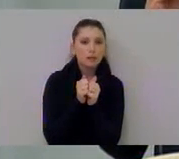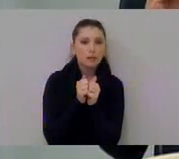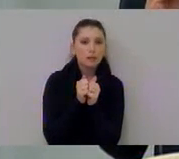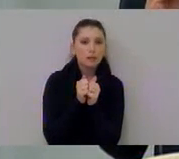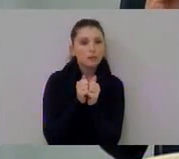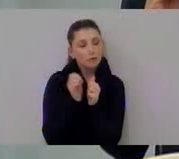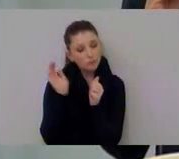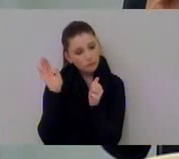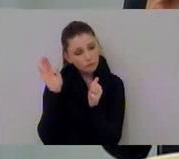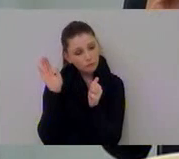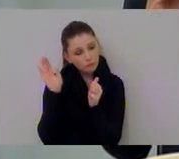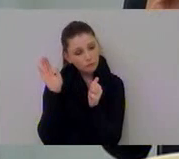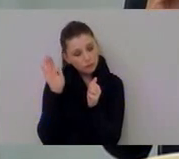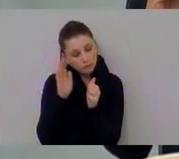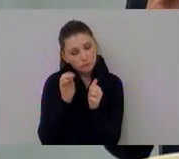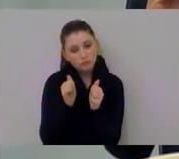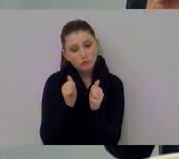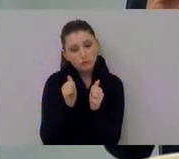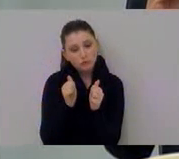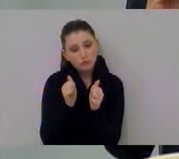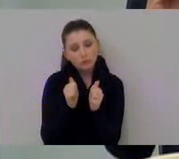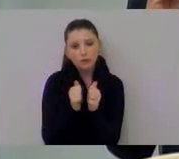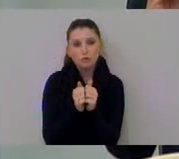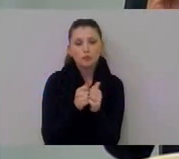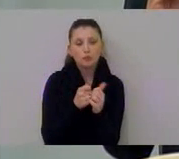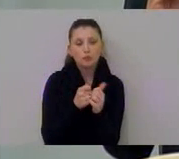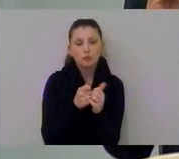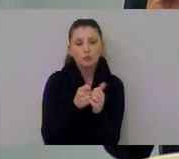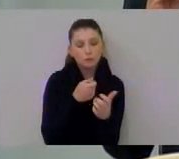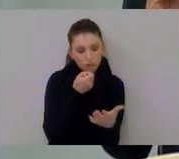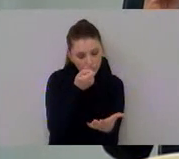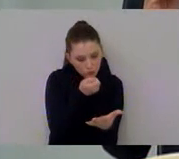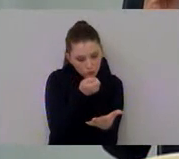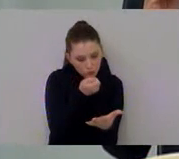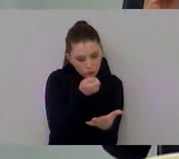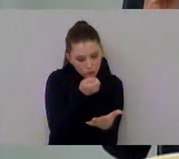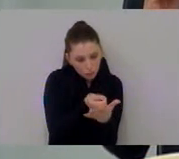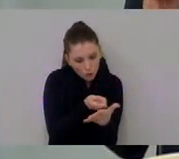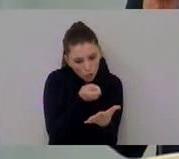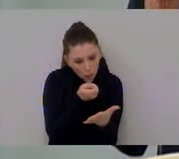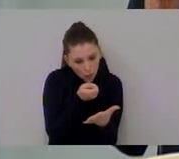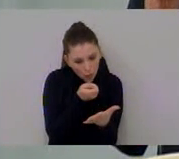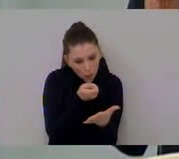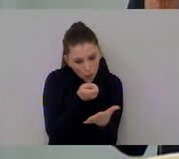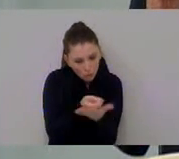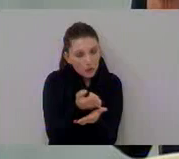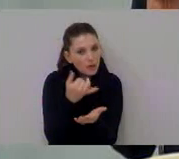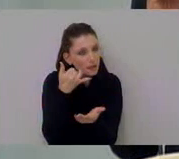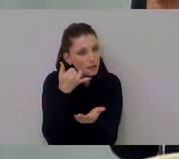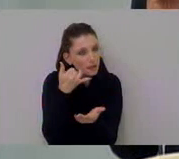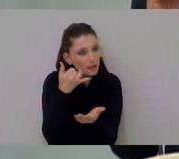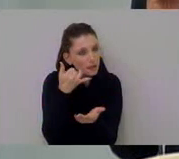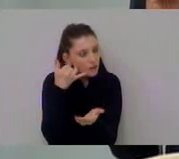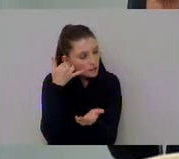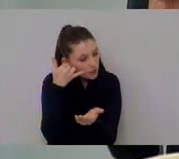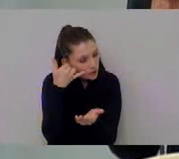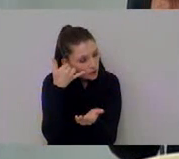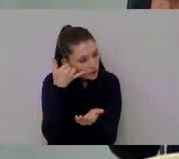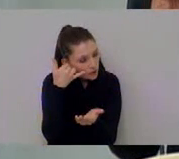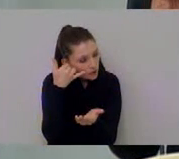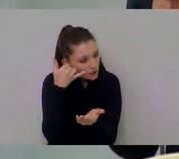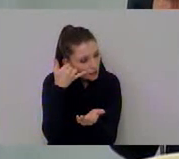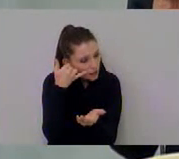e vamos junto, né? Cobrar. Vamos ligar. Você votou no